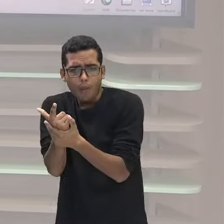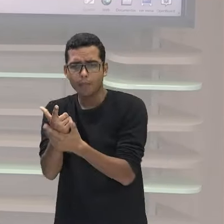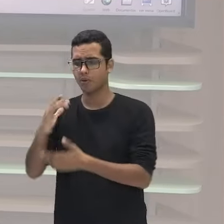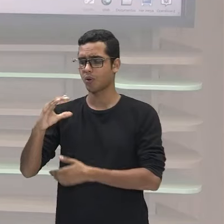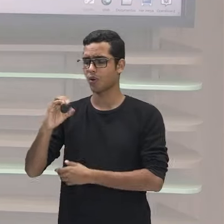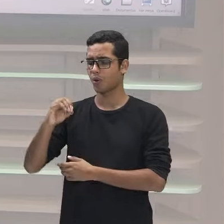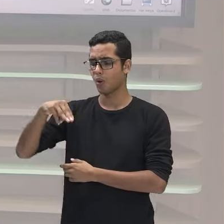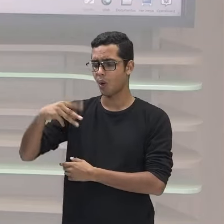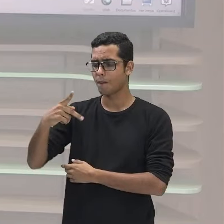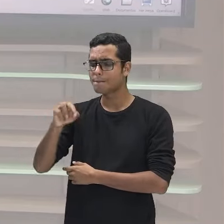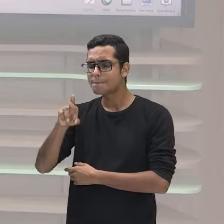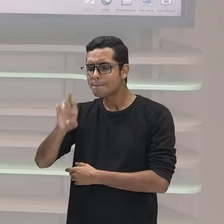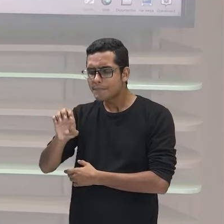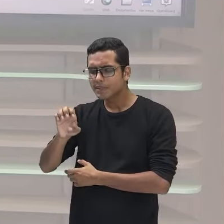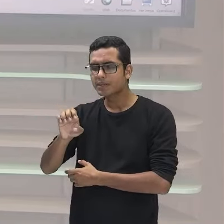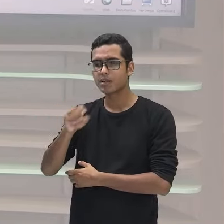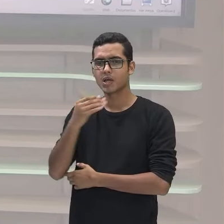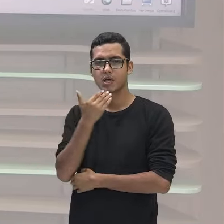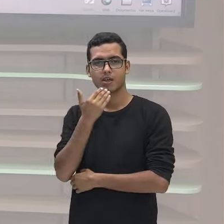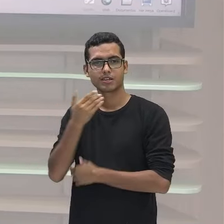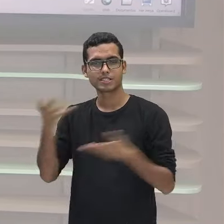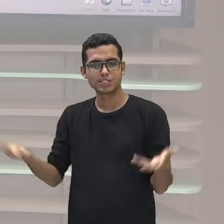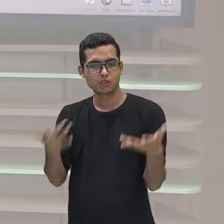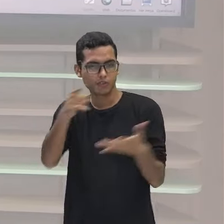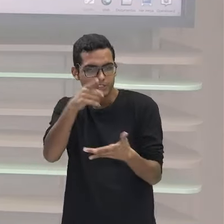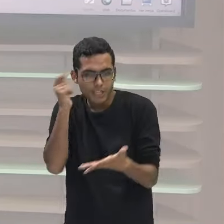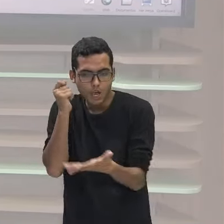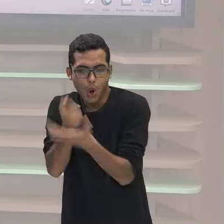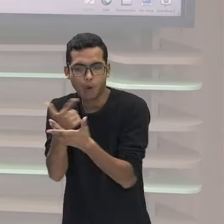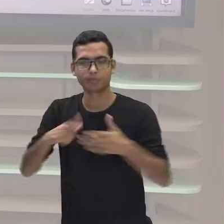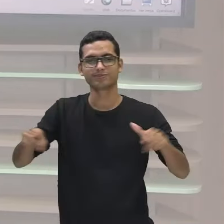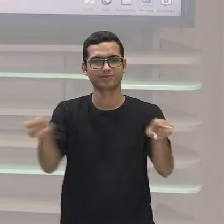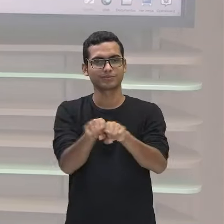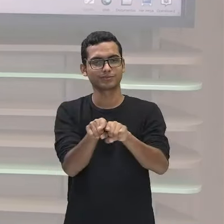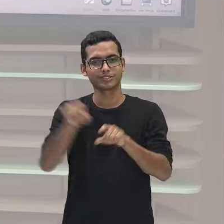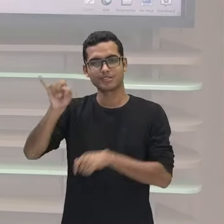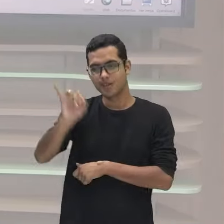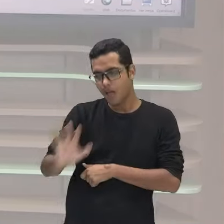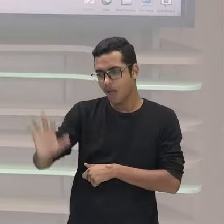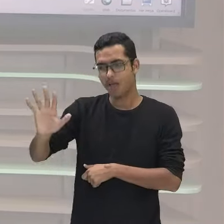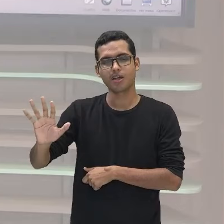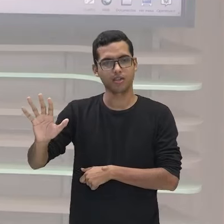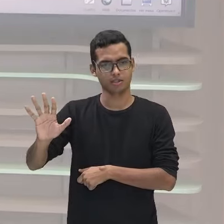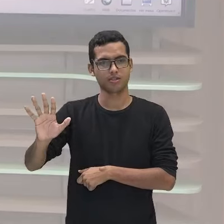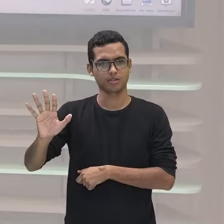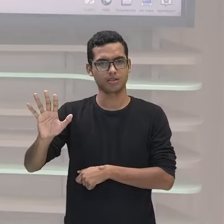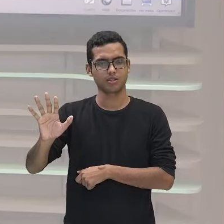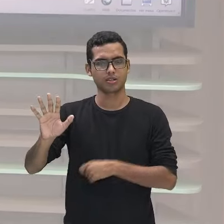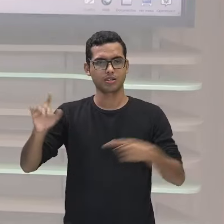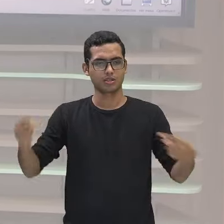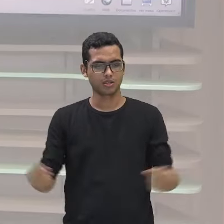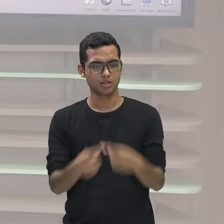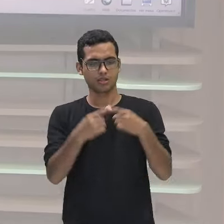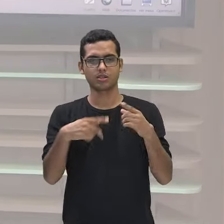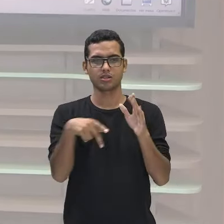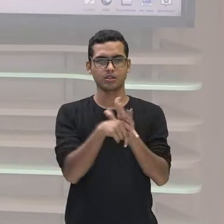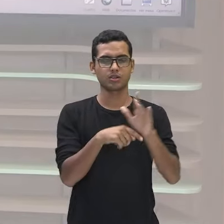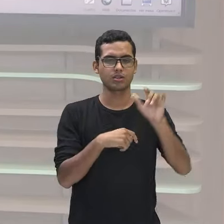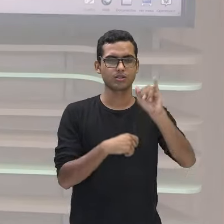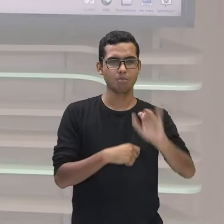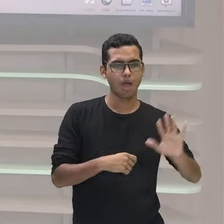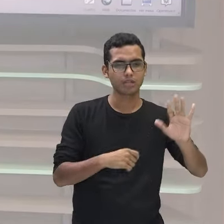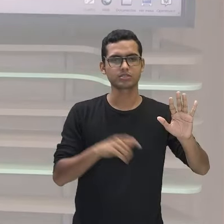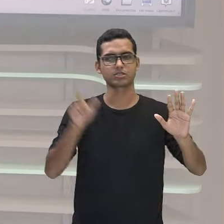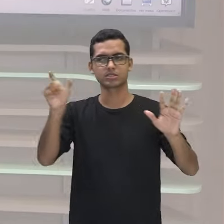notem aí que ele vai trazer essa associação da imagem com da linguagem verbal com a linguagem não verbal, ok?